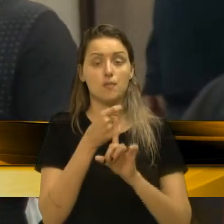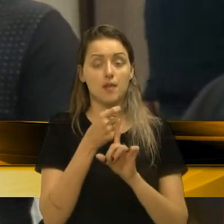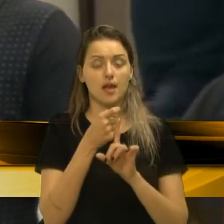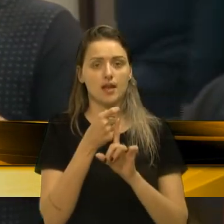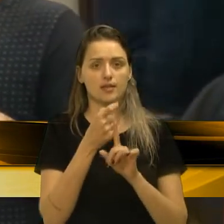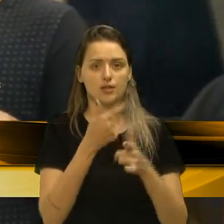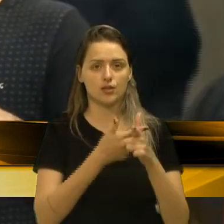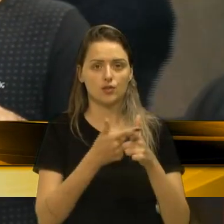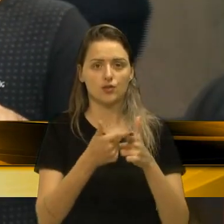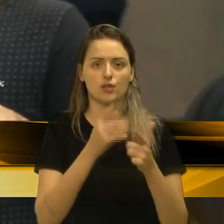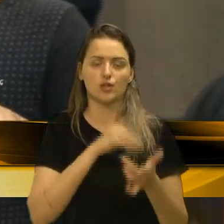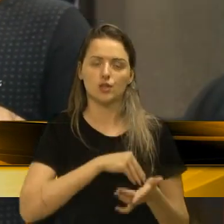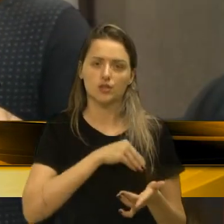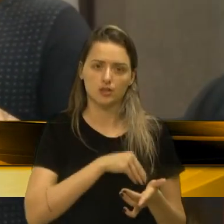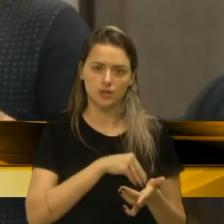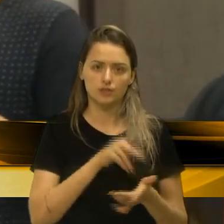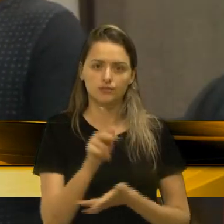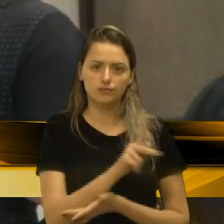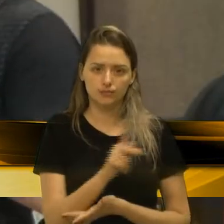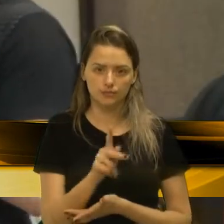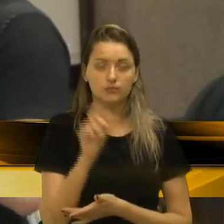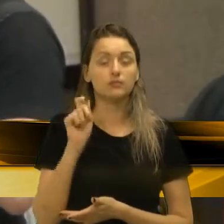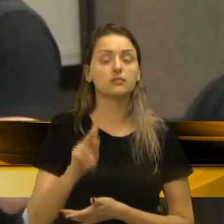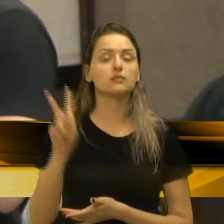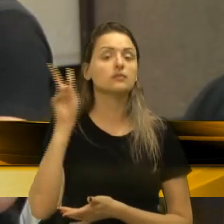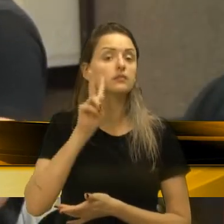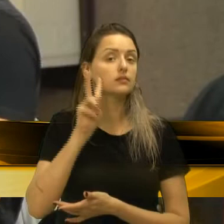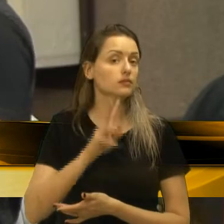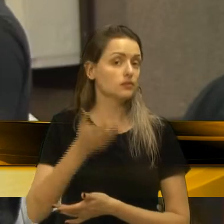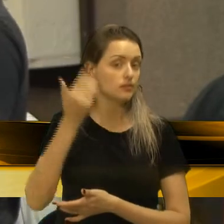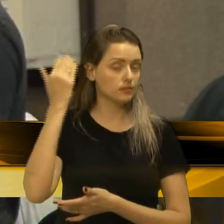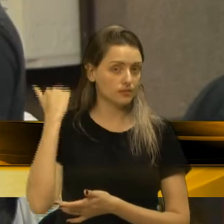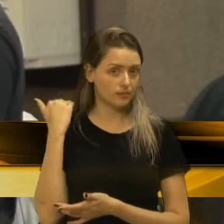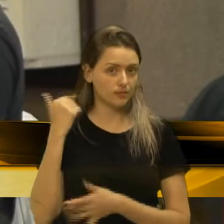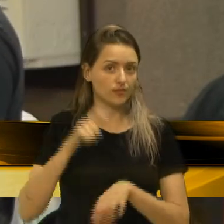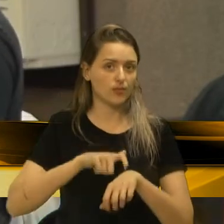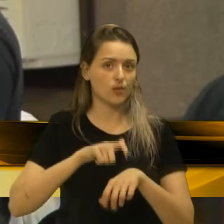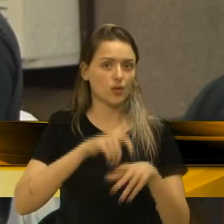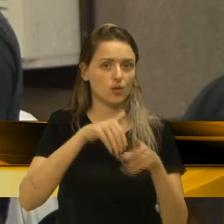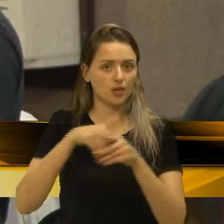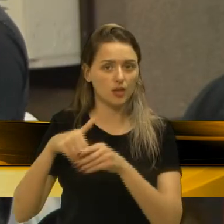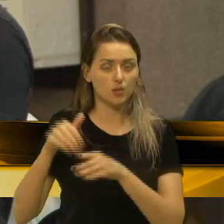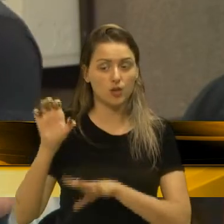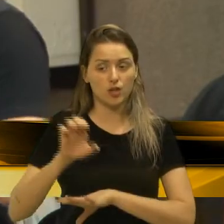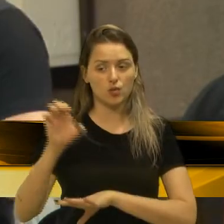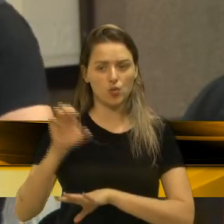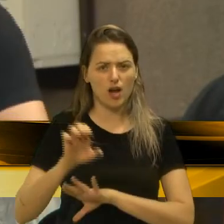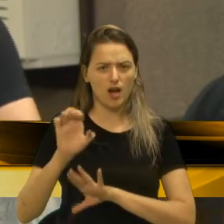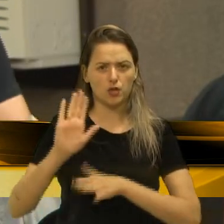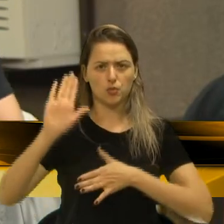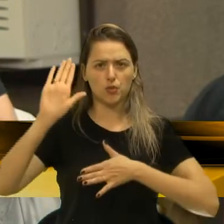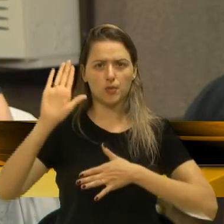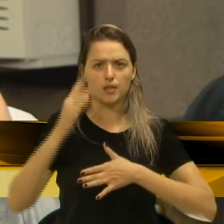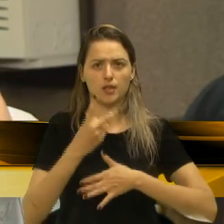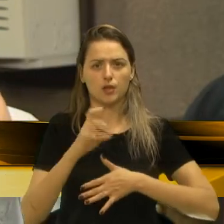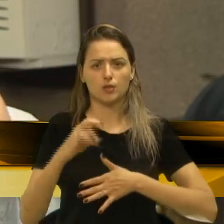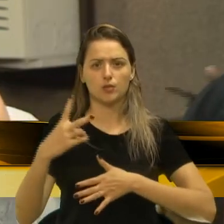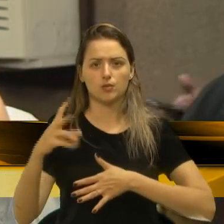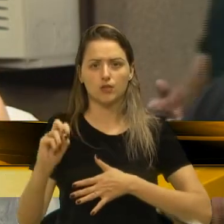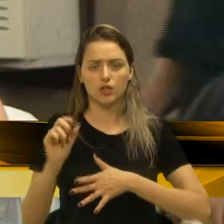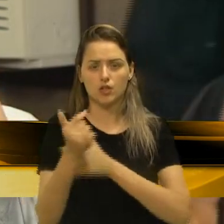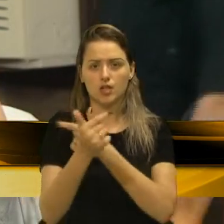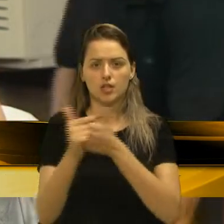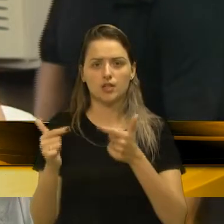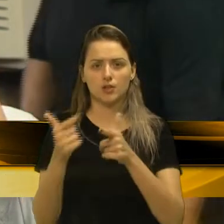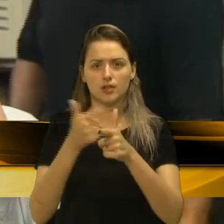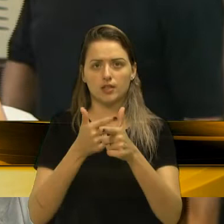salário parcelado. E quem lembra de época eleitoral, foi prometido que a partir de 2020 não teria mais